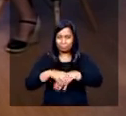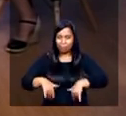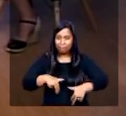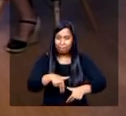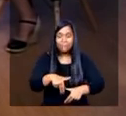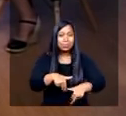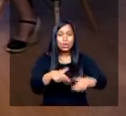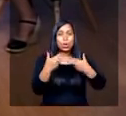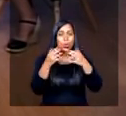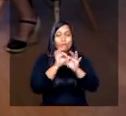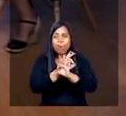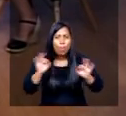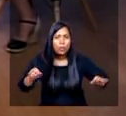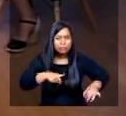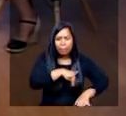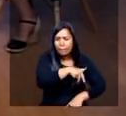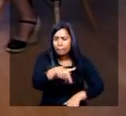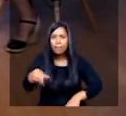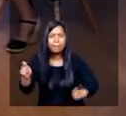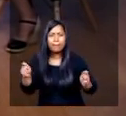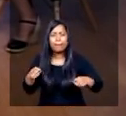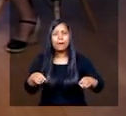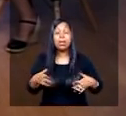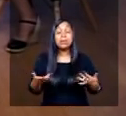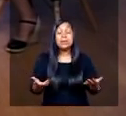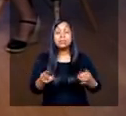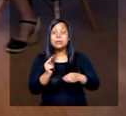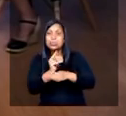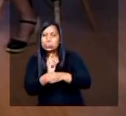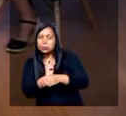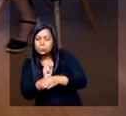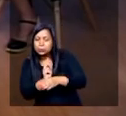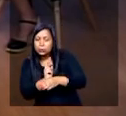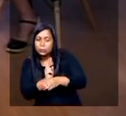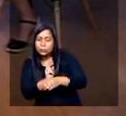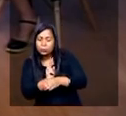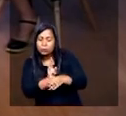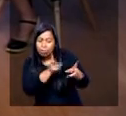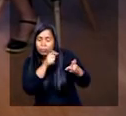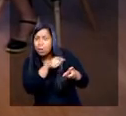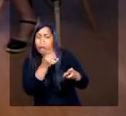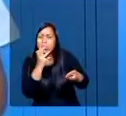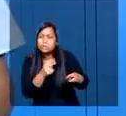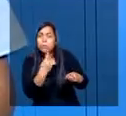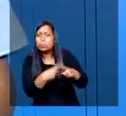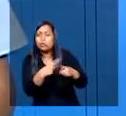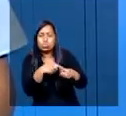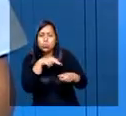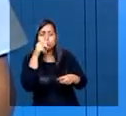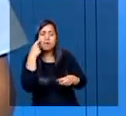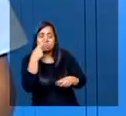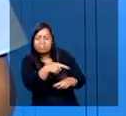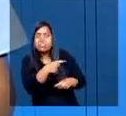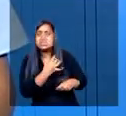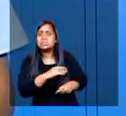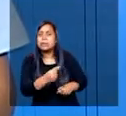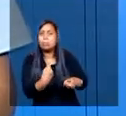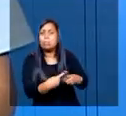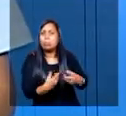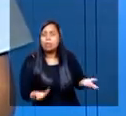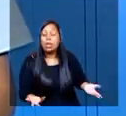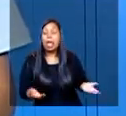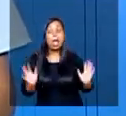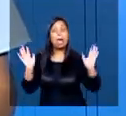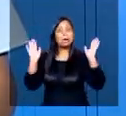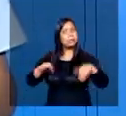ótima, né? E na supervisão, a psicomotricista viu a criança e falou assim, por que eu nunca vi essa criança? Eu falei, não,